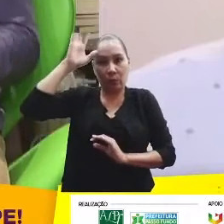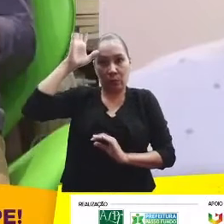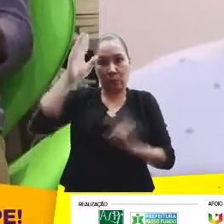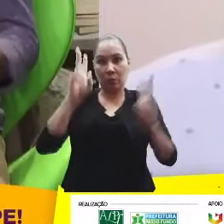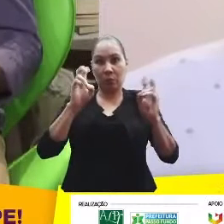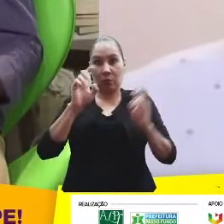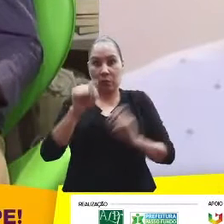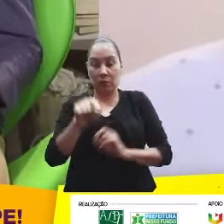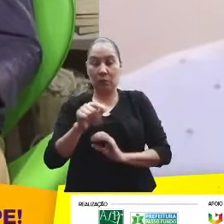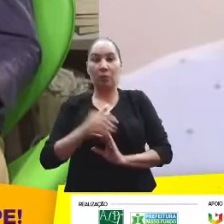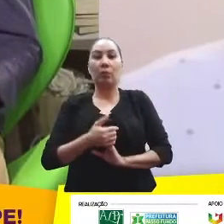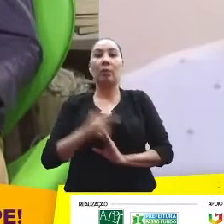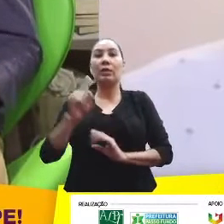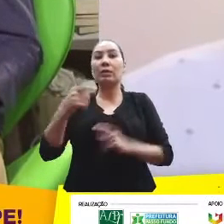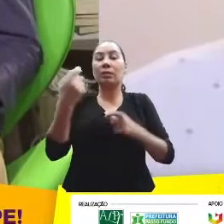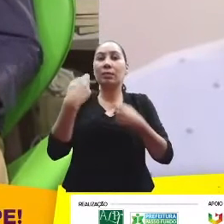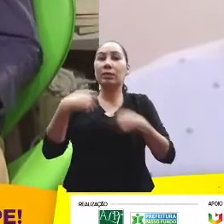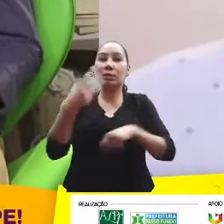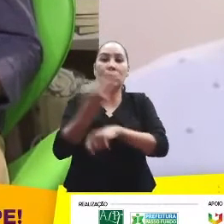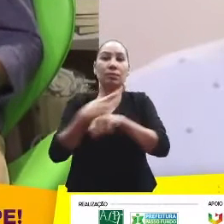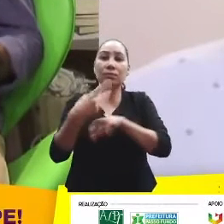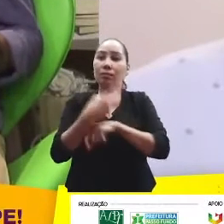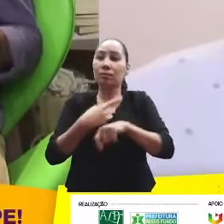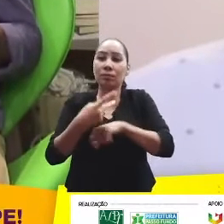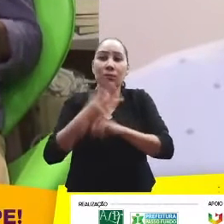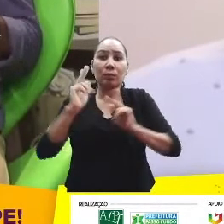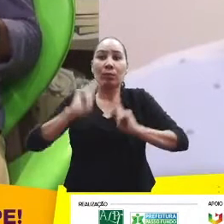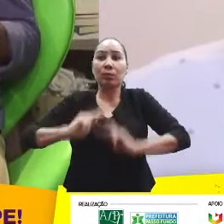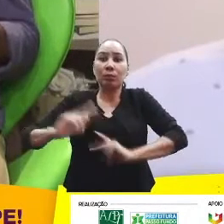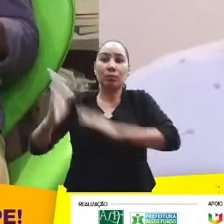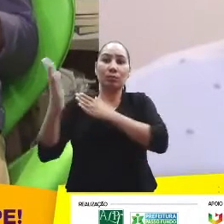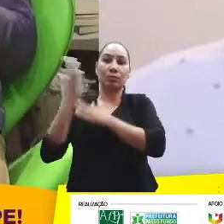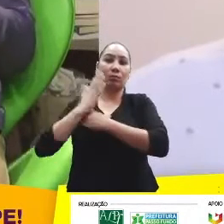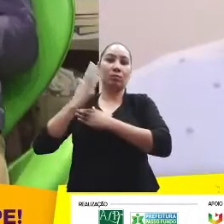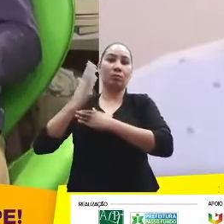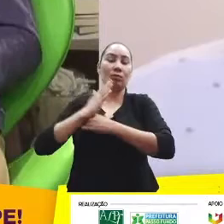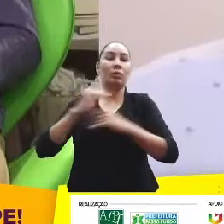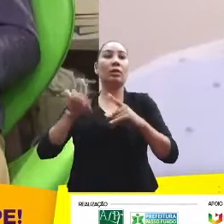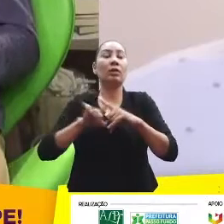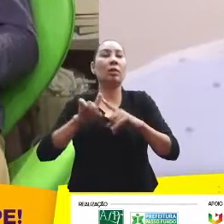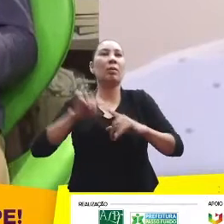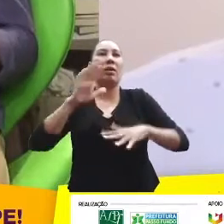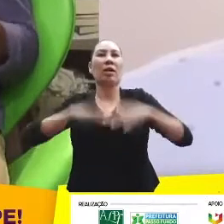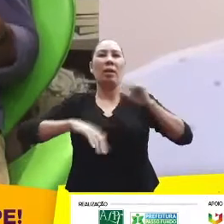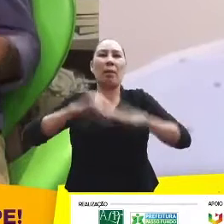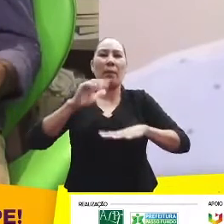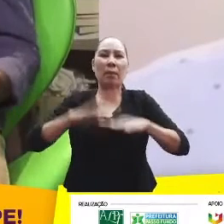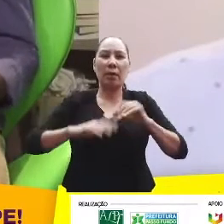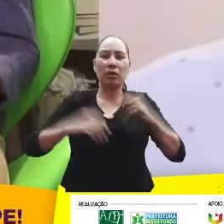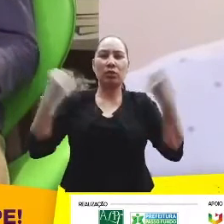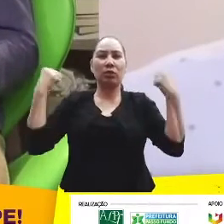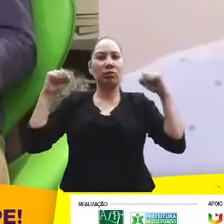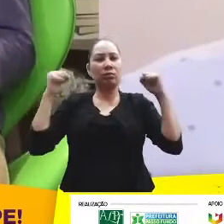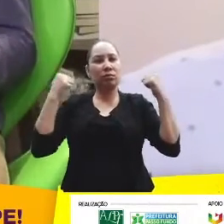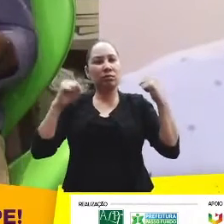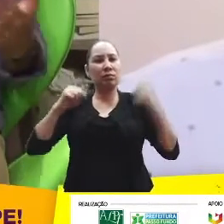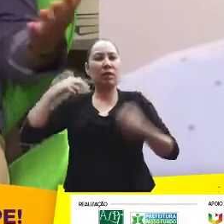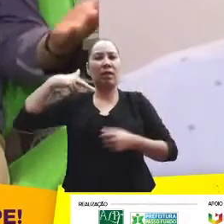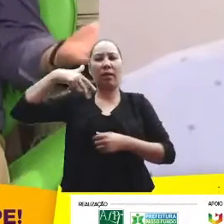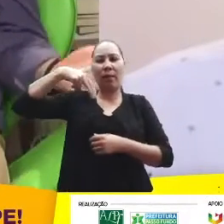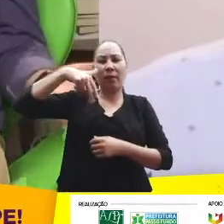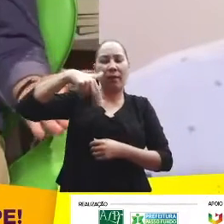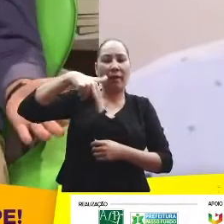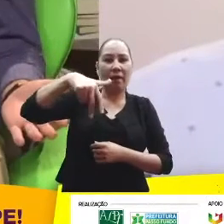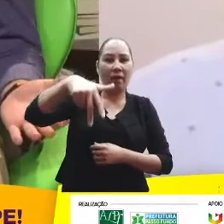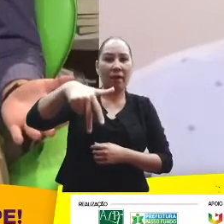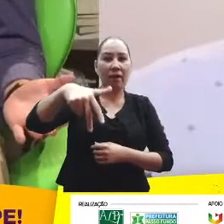é buscar a ajuda, como tu colocou, mas a prática da atividade física, o convívio, porque num dia a